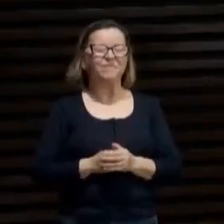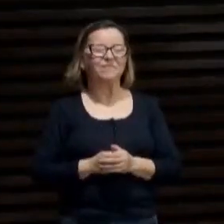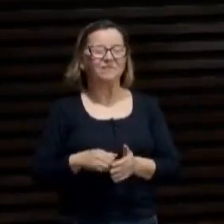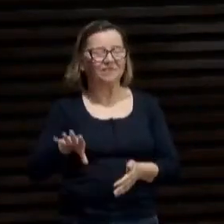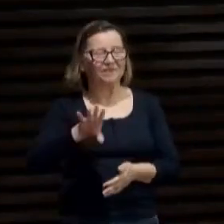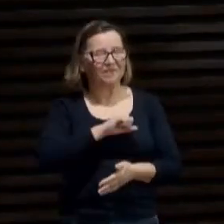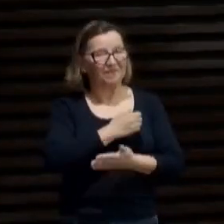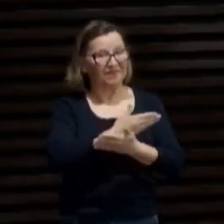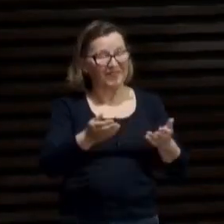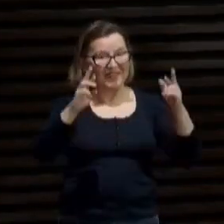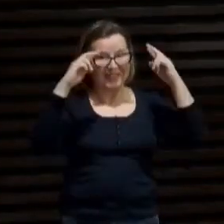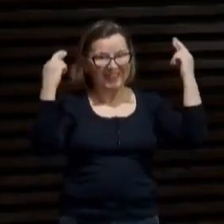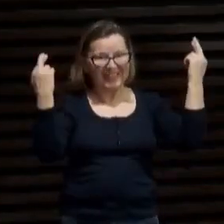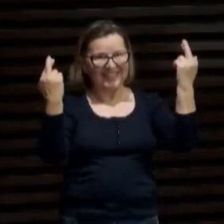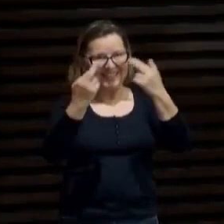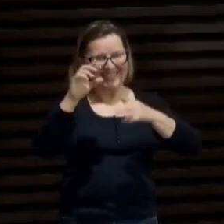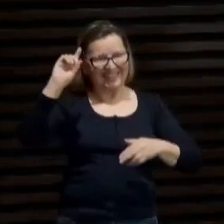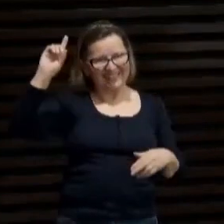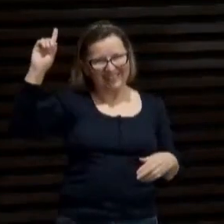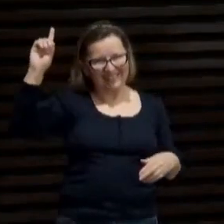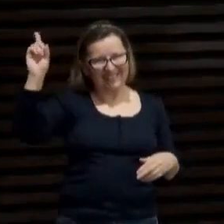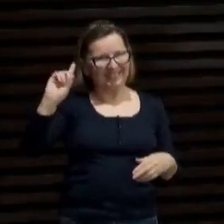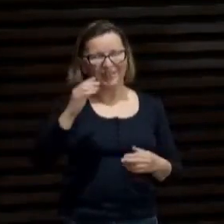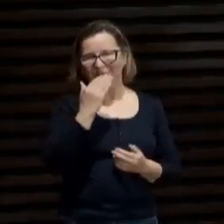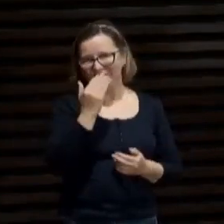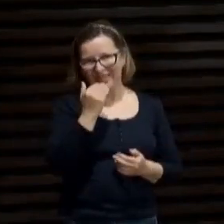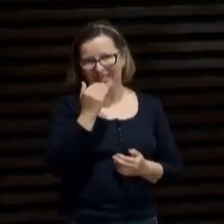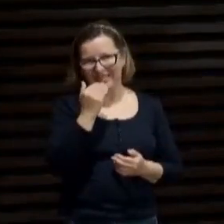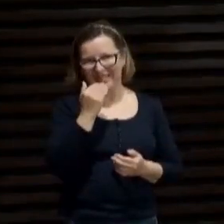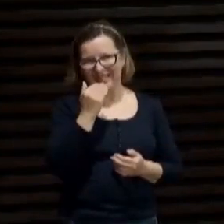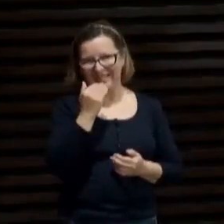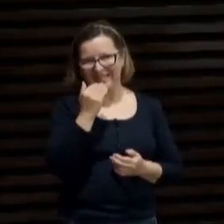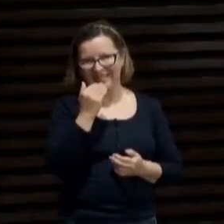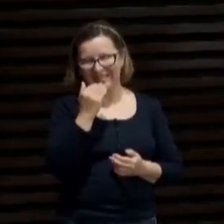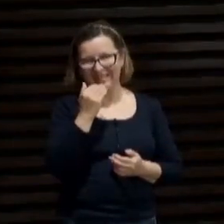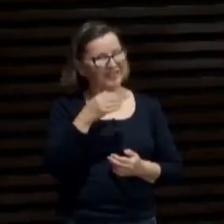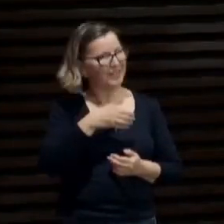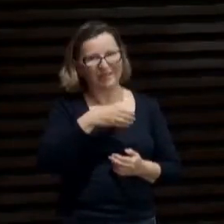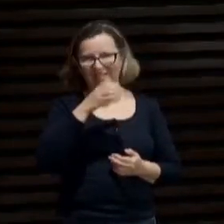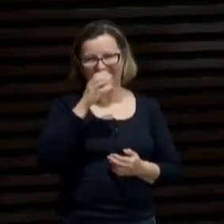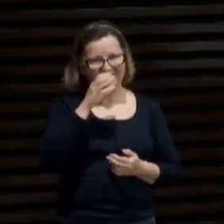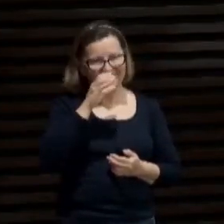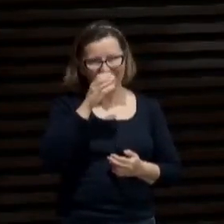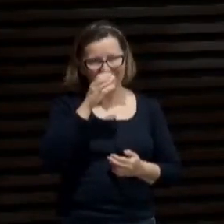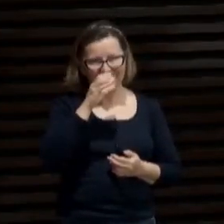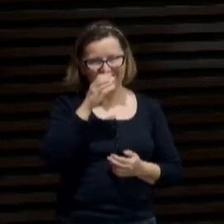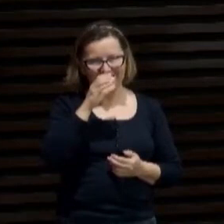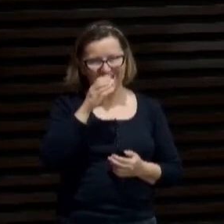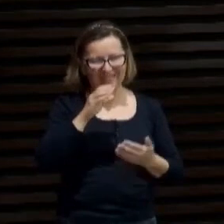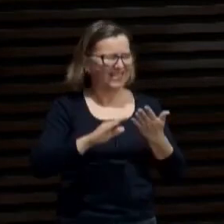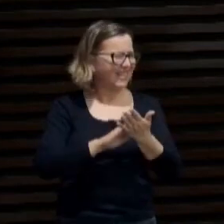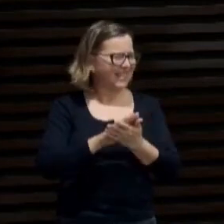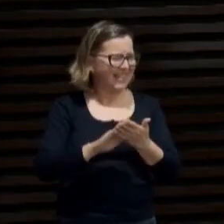Amados, o reino de Deus não é comida, nem bebida, e nem